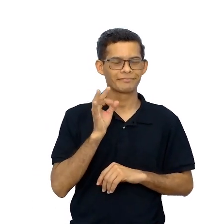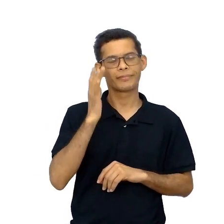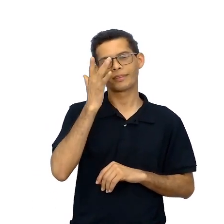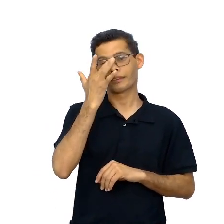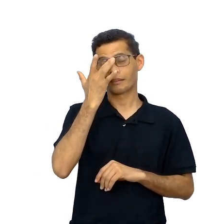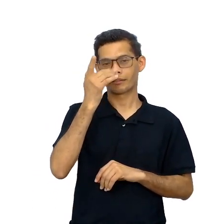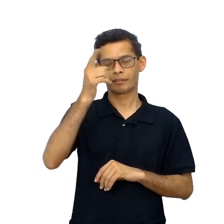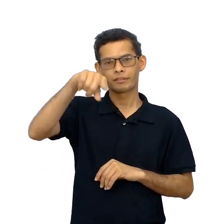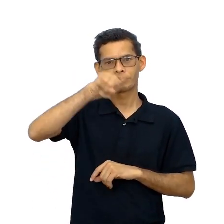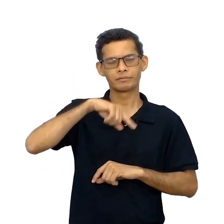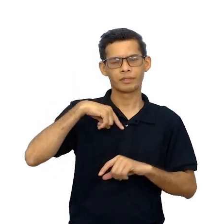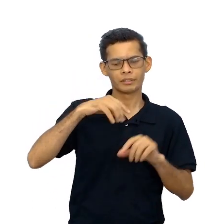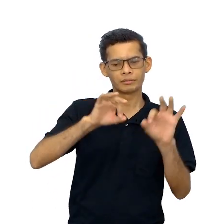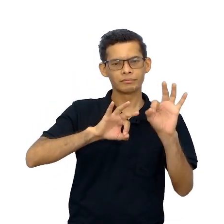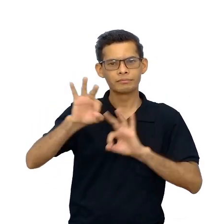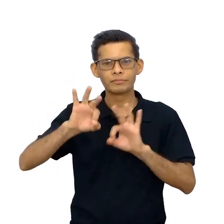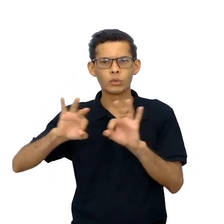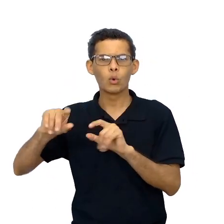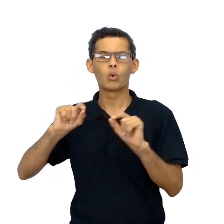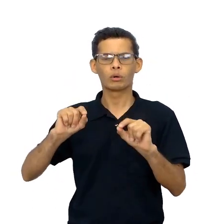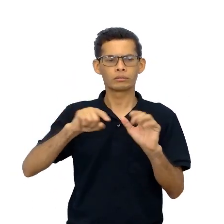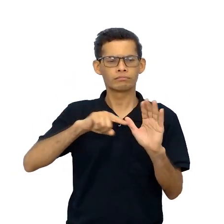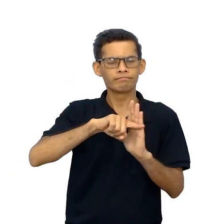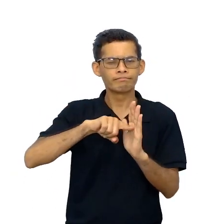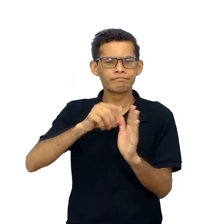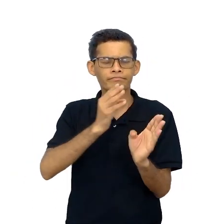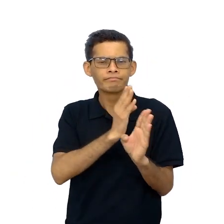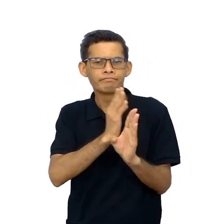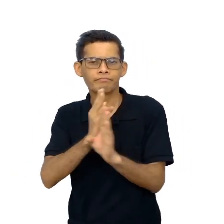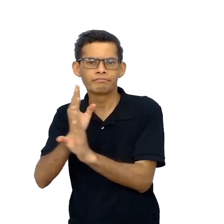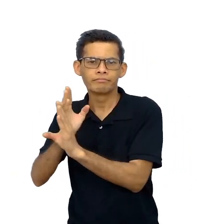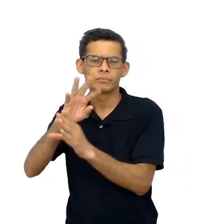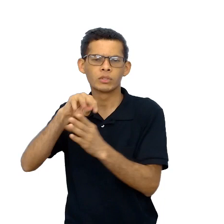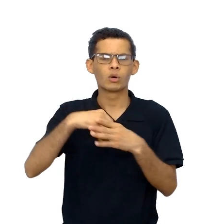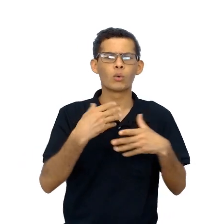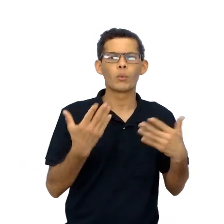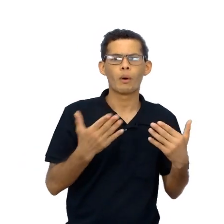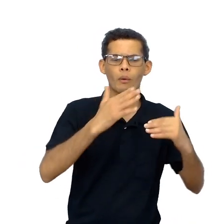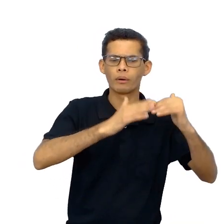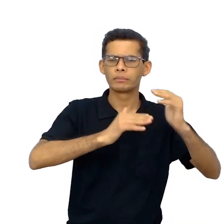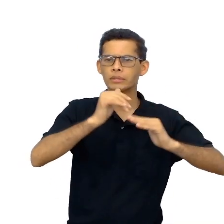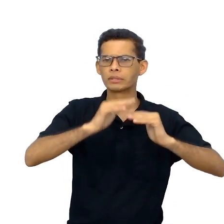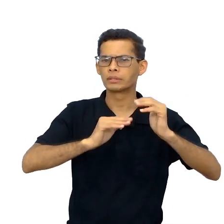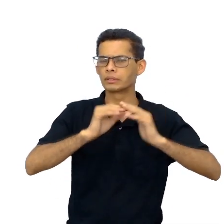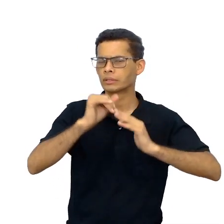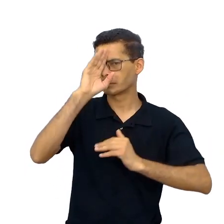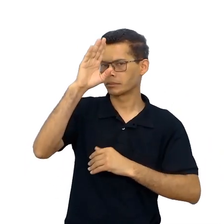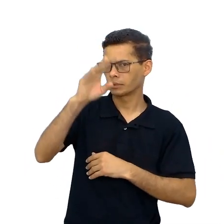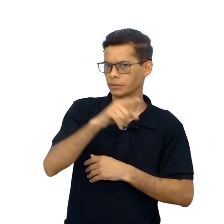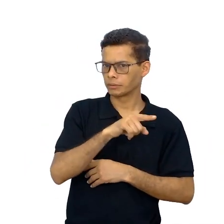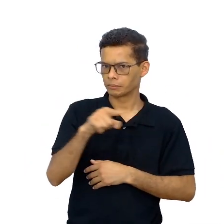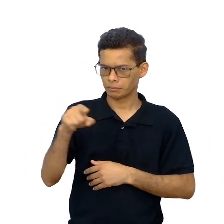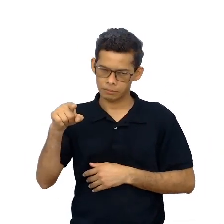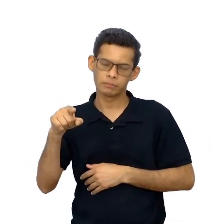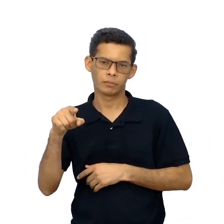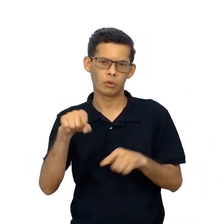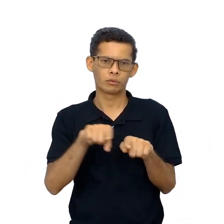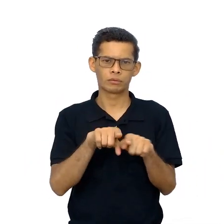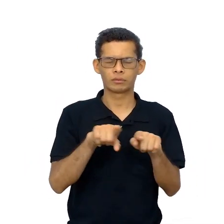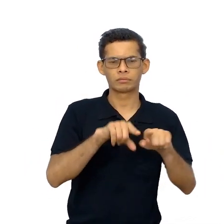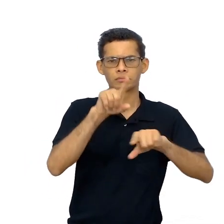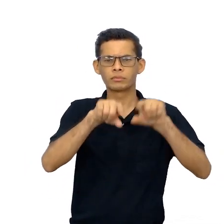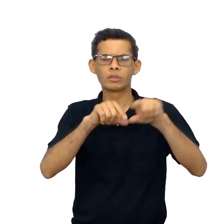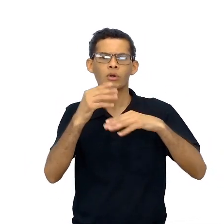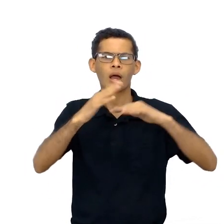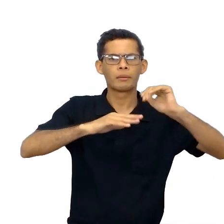diagnósticos, juntamente com os estudantes, né? Nas habilidades, quais são as habilidades essenciais, selecionar quais são